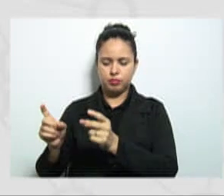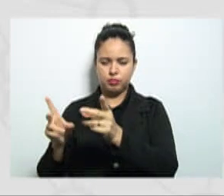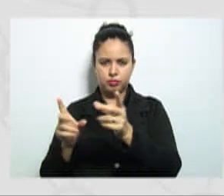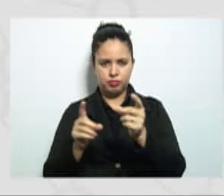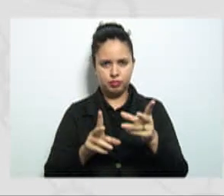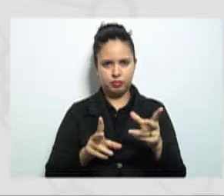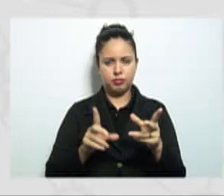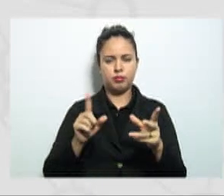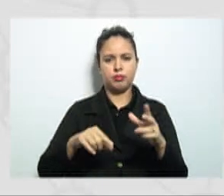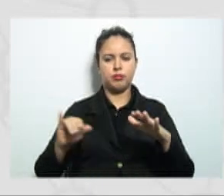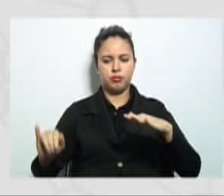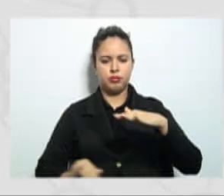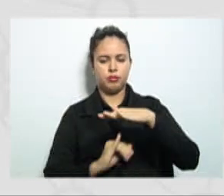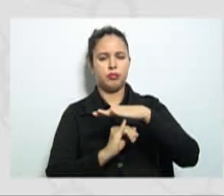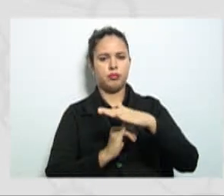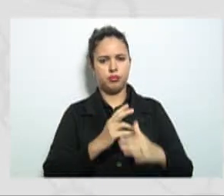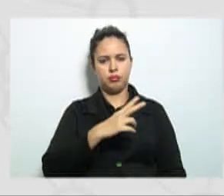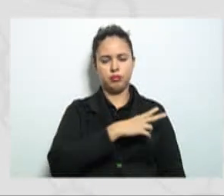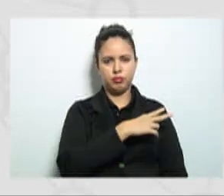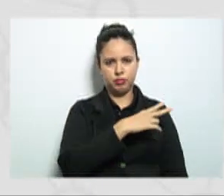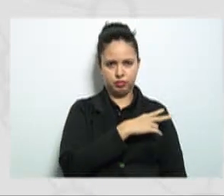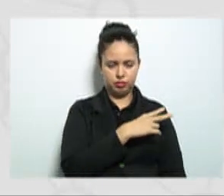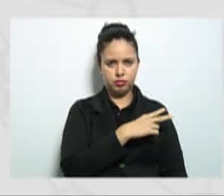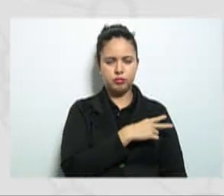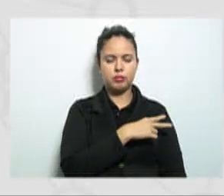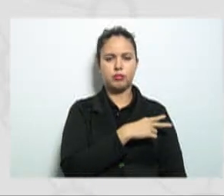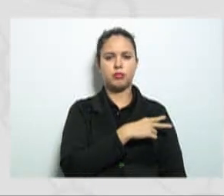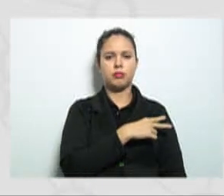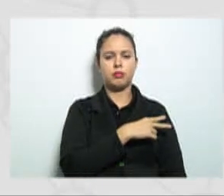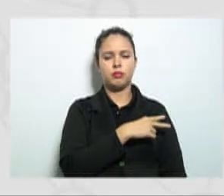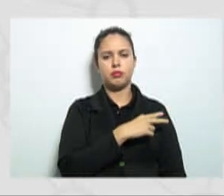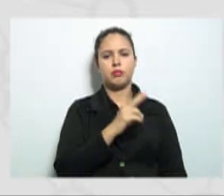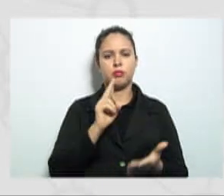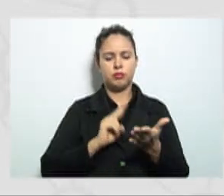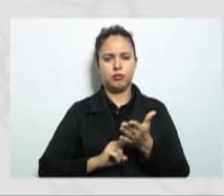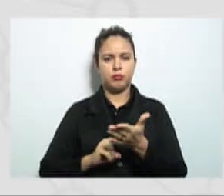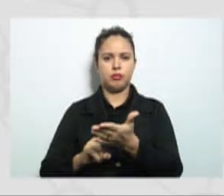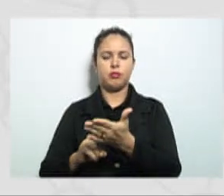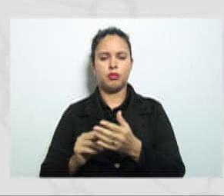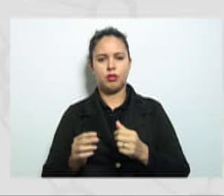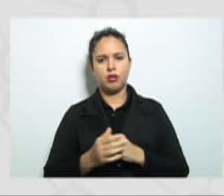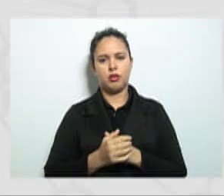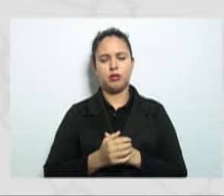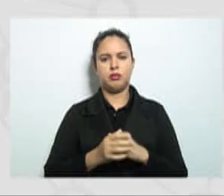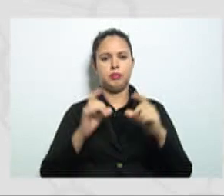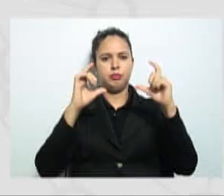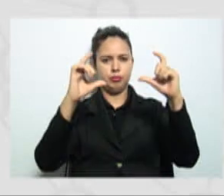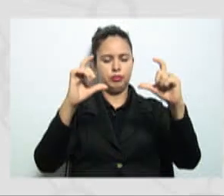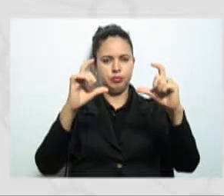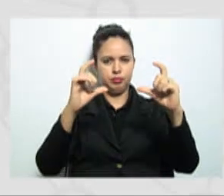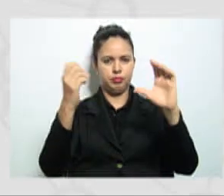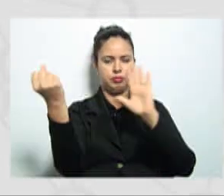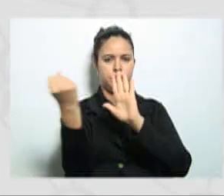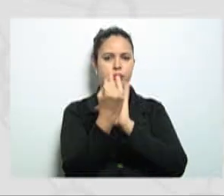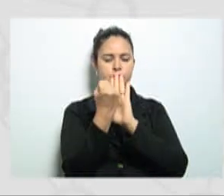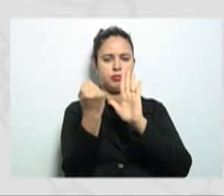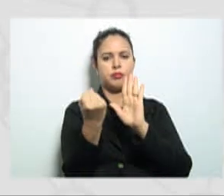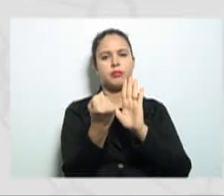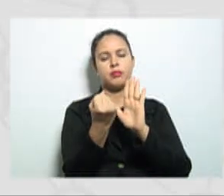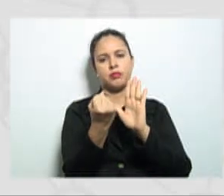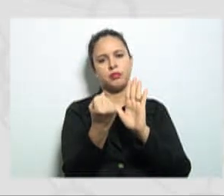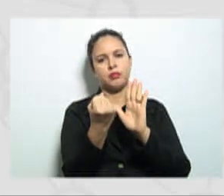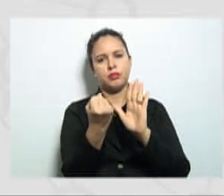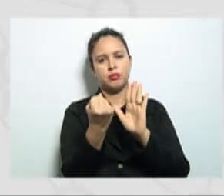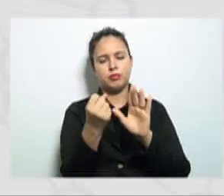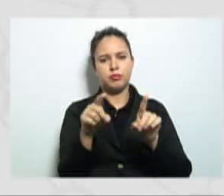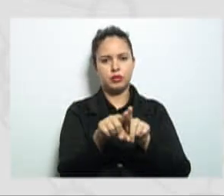instituições privadas. Ela partes da carta comercial. Cabeçalho ou timbre, elementos que